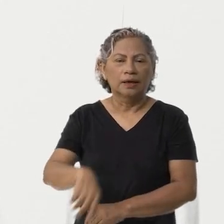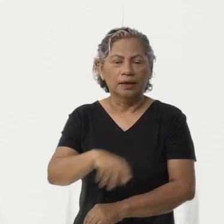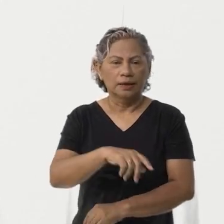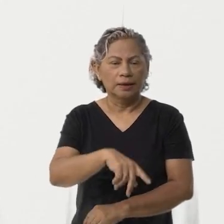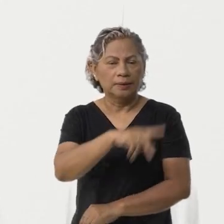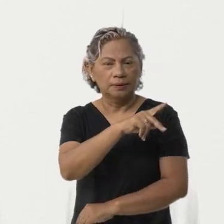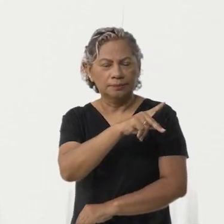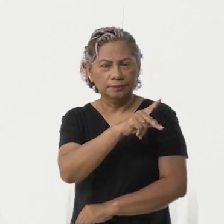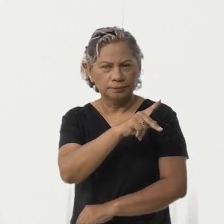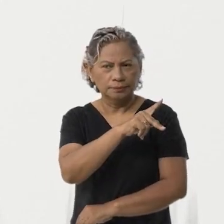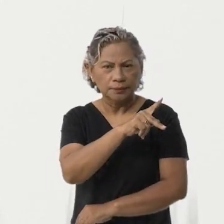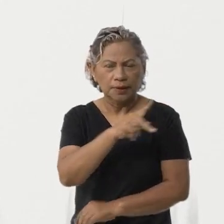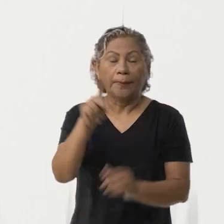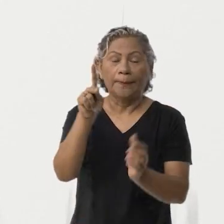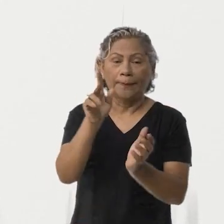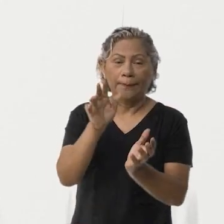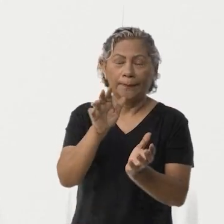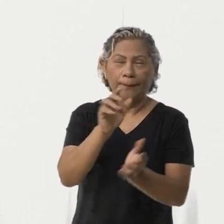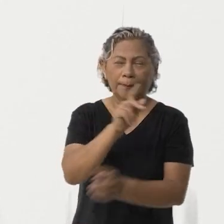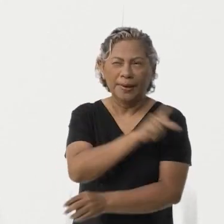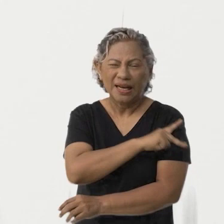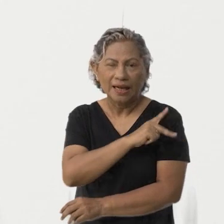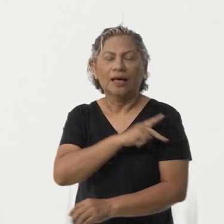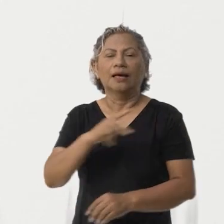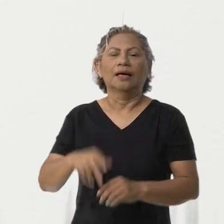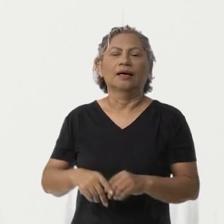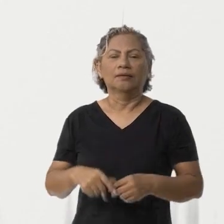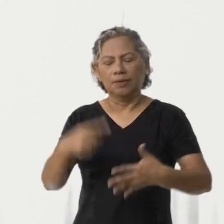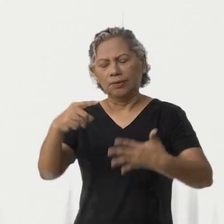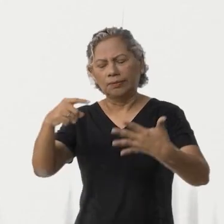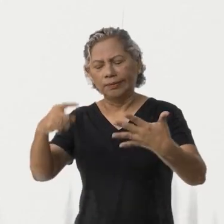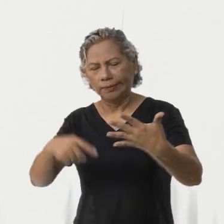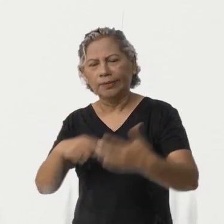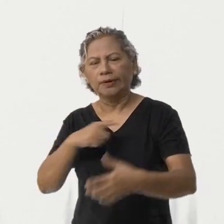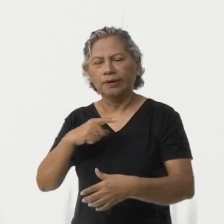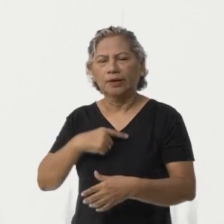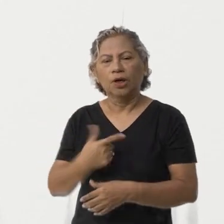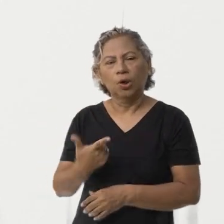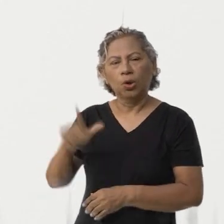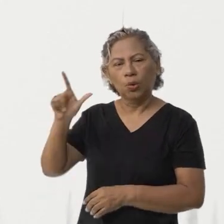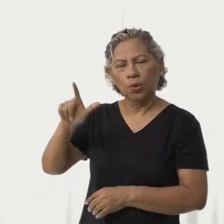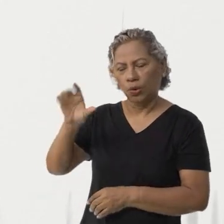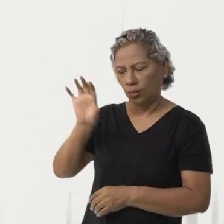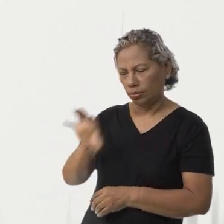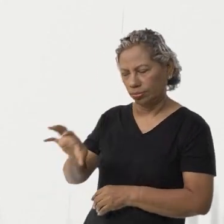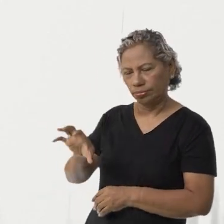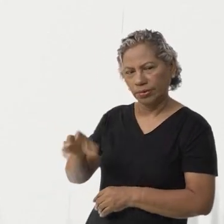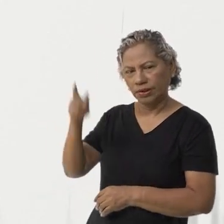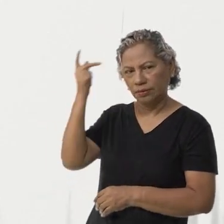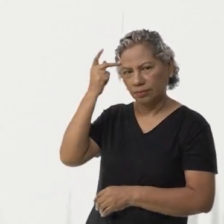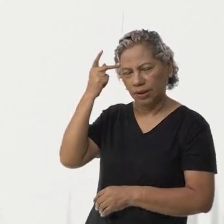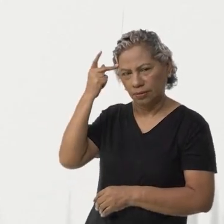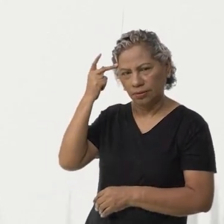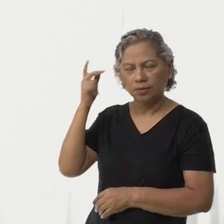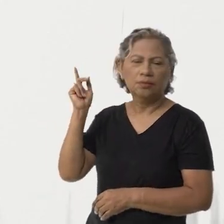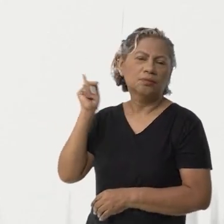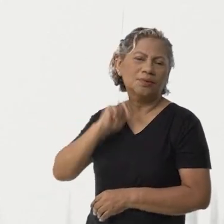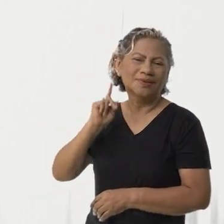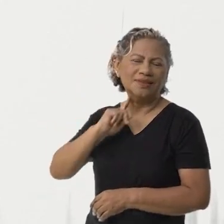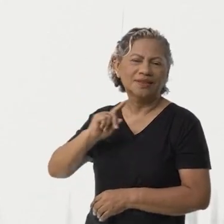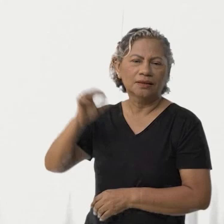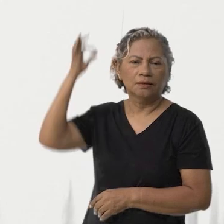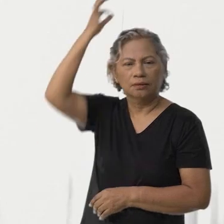Pernambuco, Alagoas, Sergipe e Bahia. Já a região sudeste é formada por Minas Gerais,